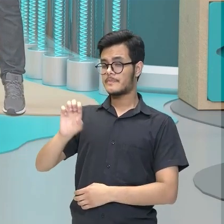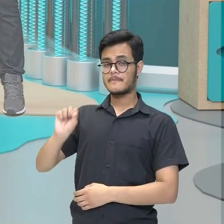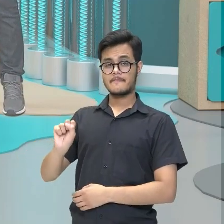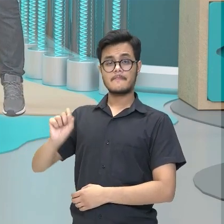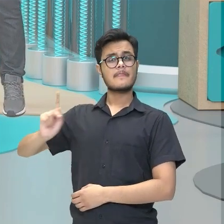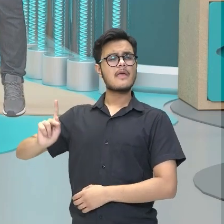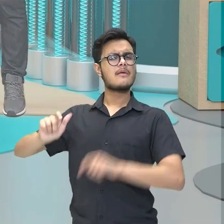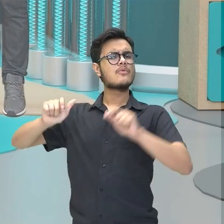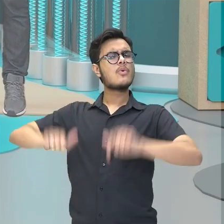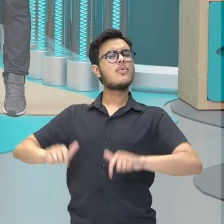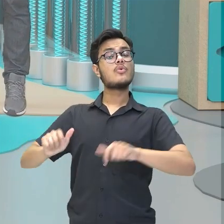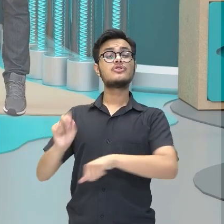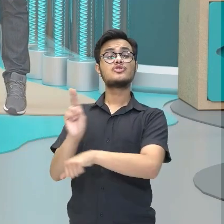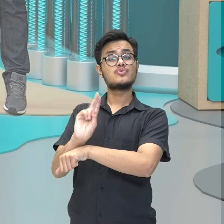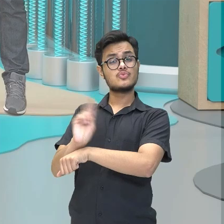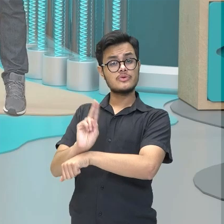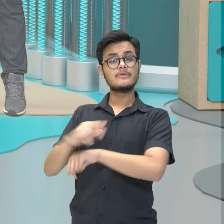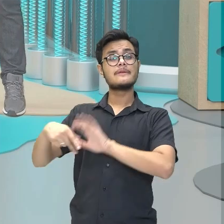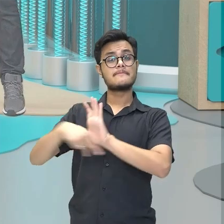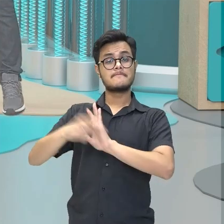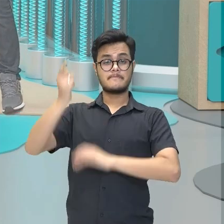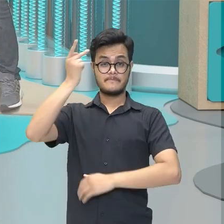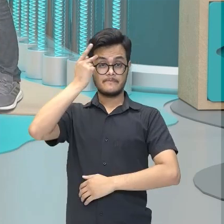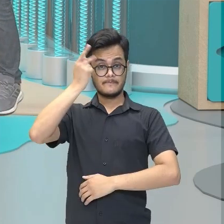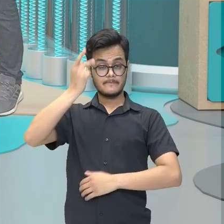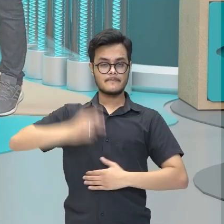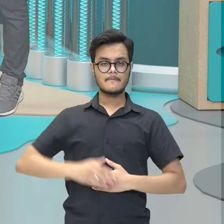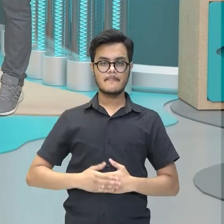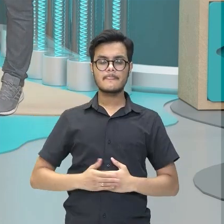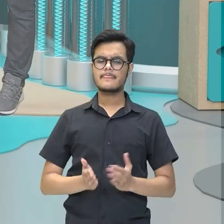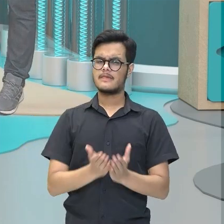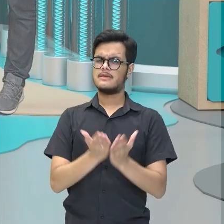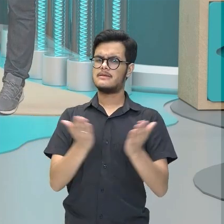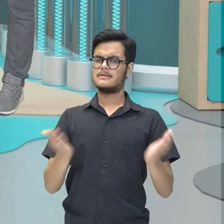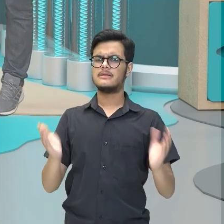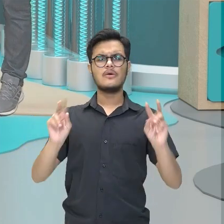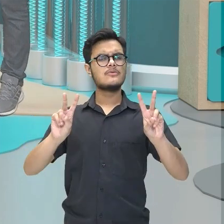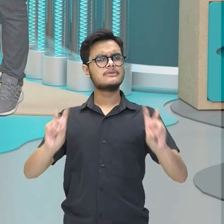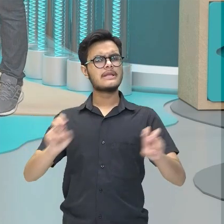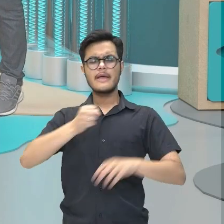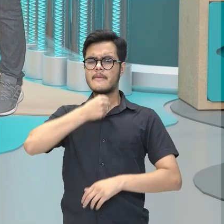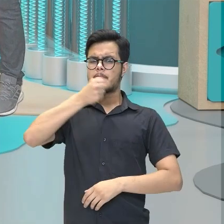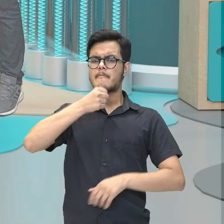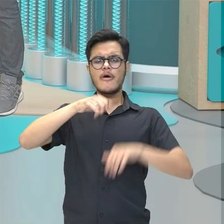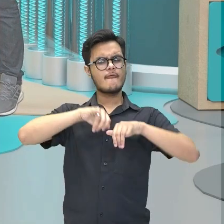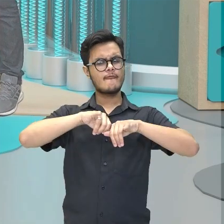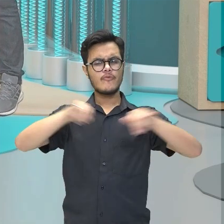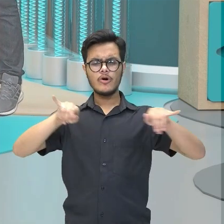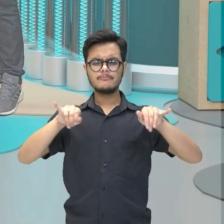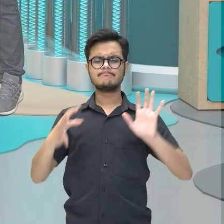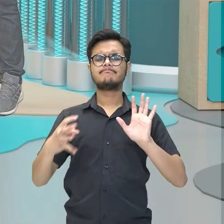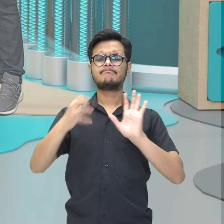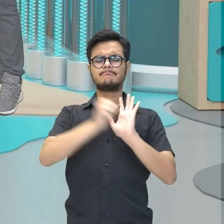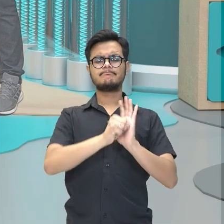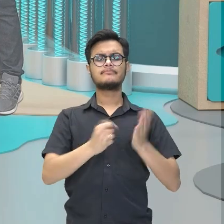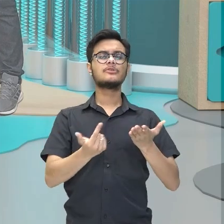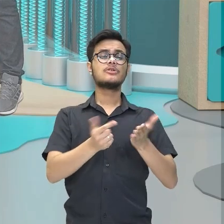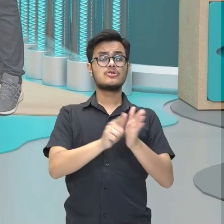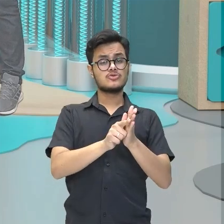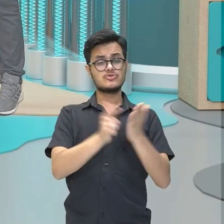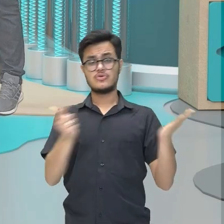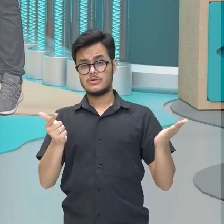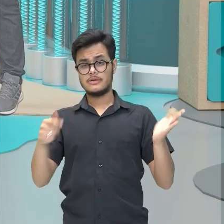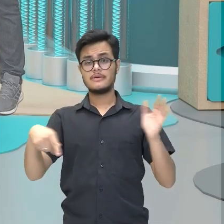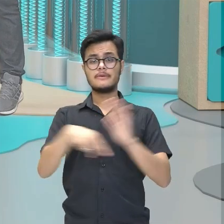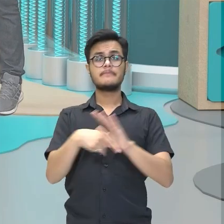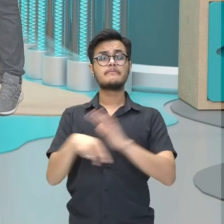pública, a Universidade do Estado de São Paulo. E por ser uma reportagem publicada em um jornal que está